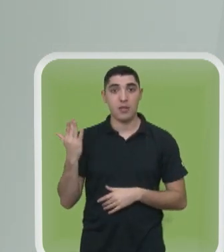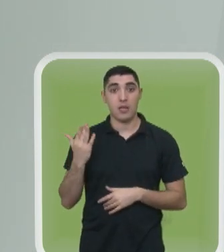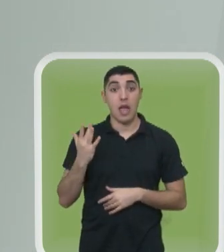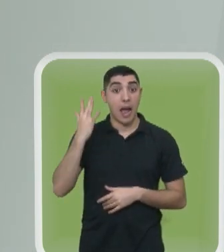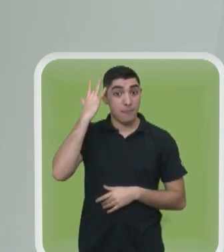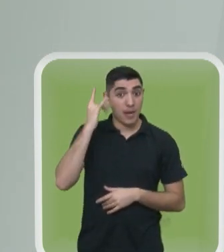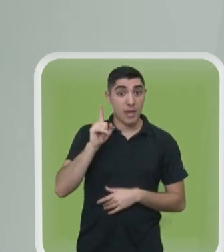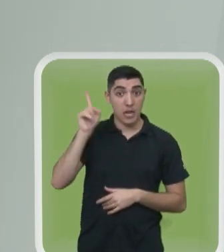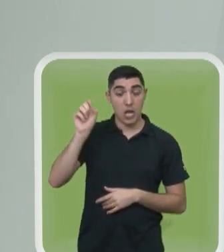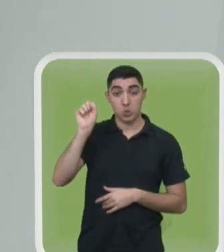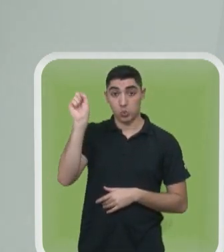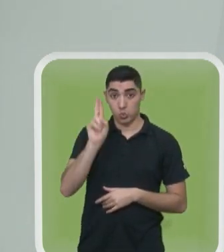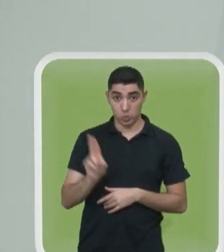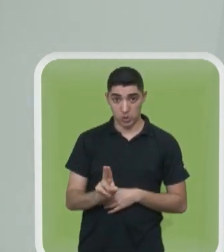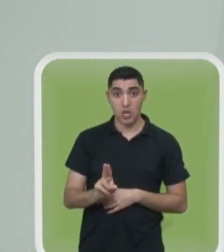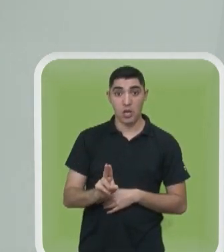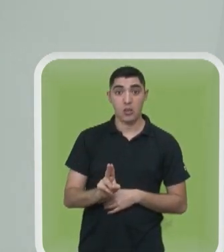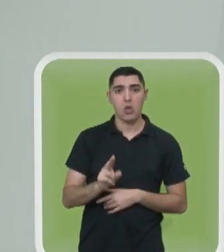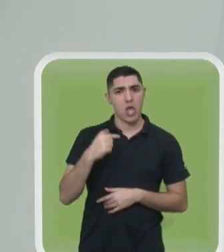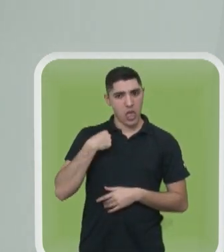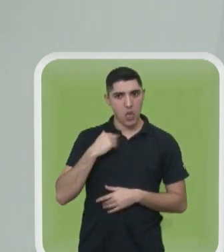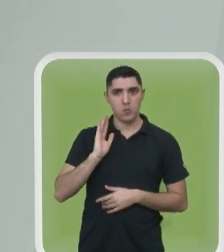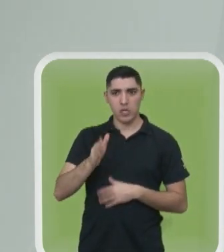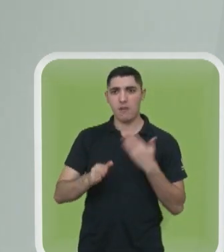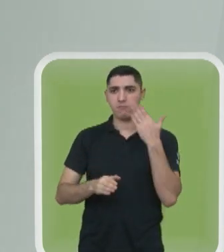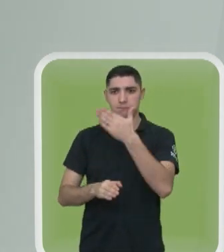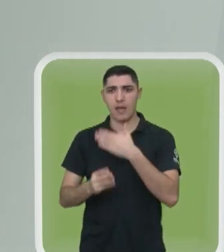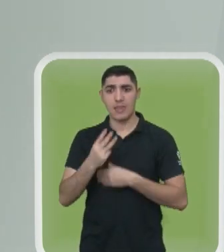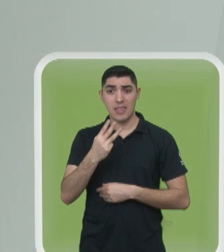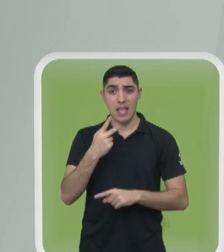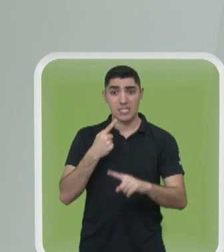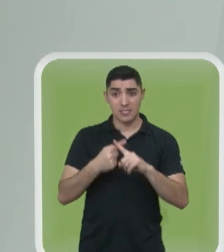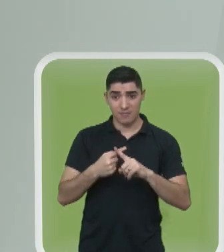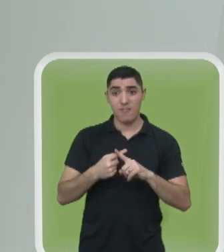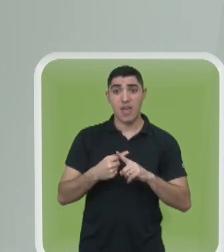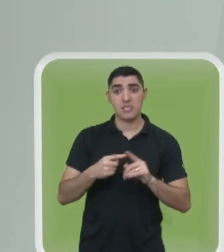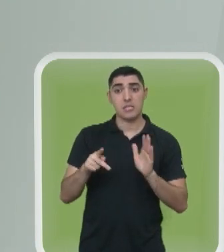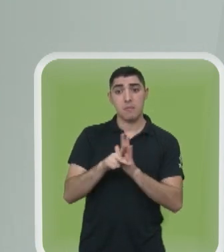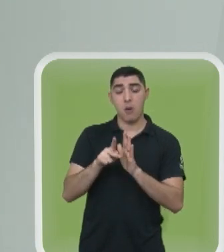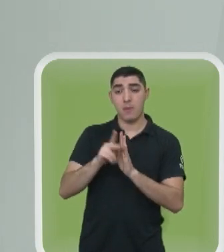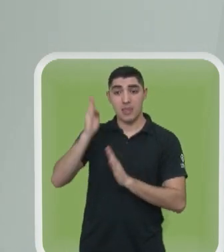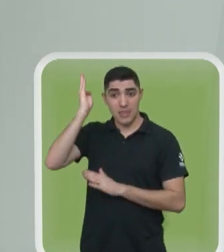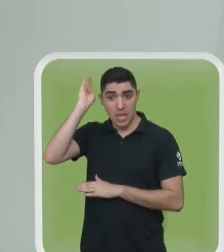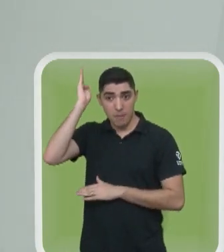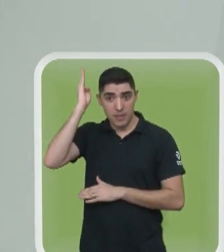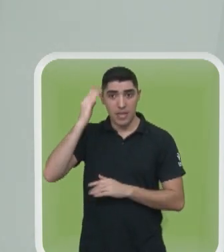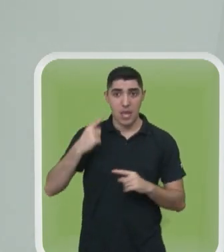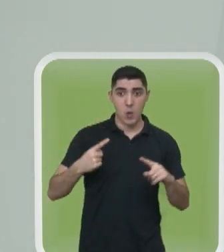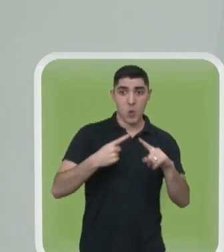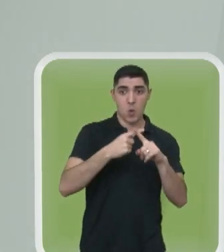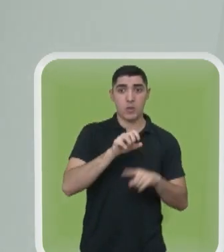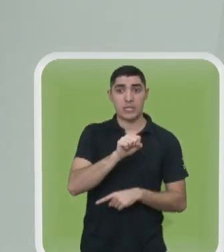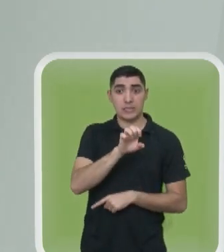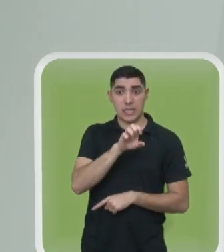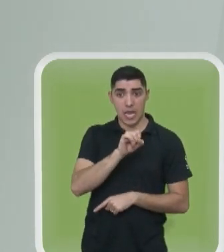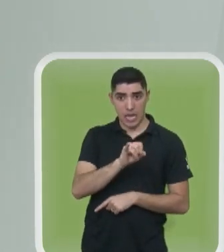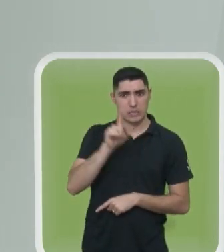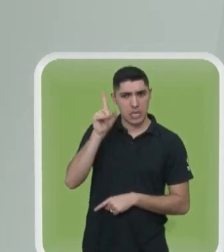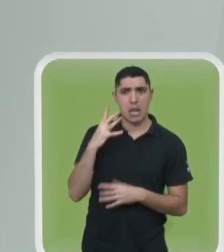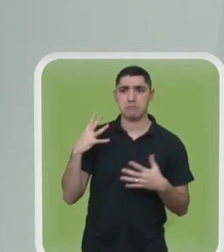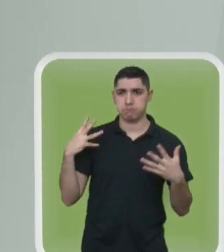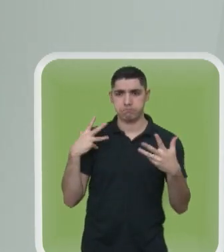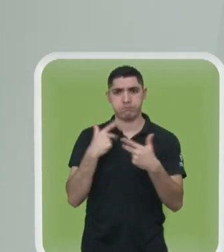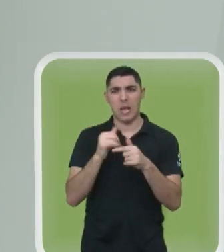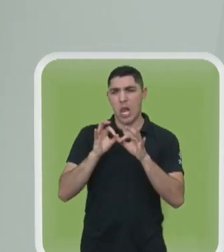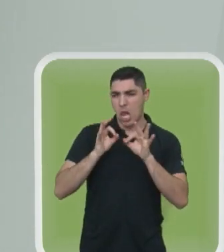na Arena Suzano, bela Arena Suzano, onde eu estive 3 vezes nas finais do Taubaté contra a equipe do SESI, uma bela arena realmente. É uma desgraça